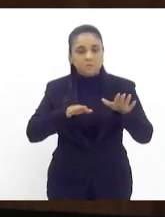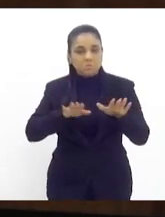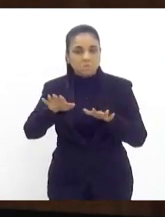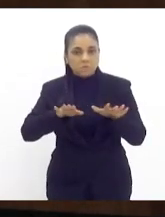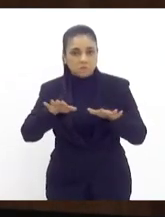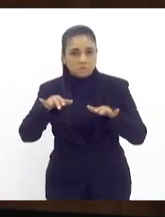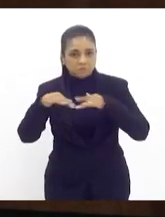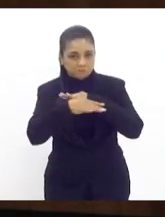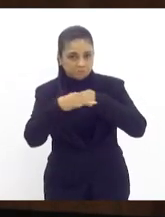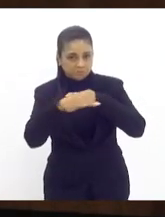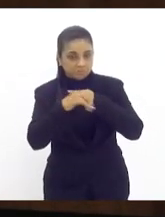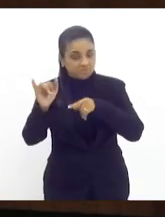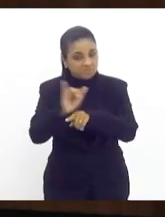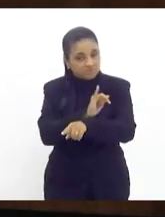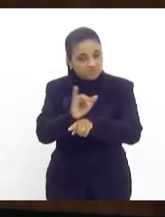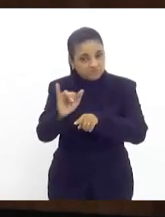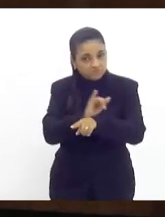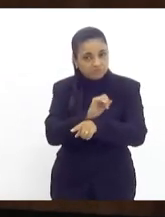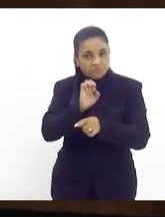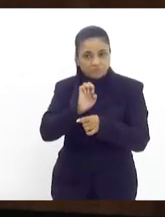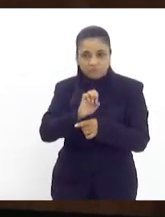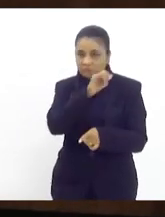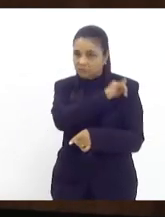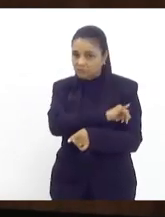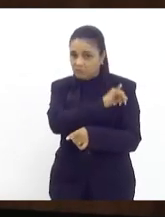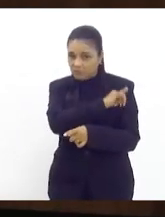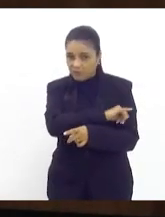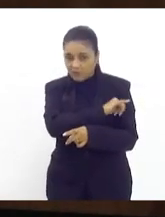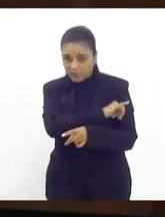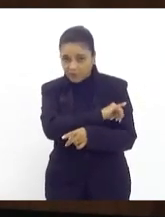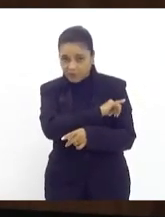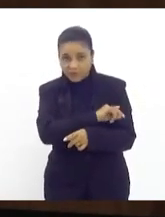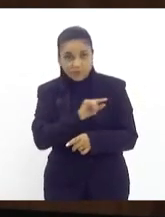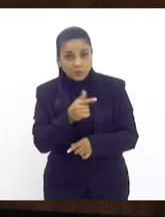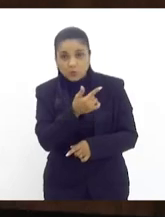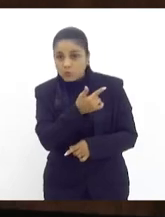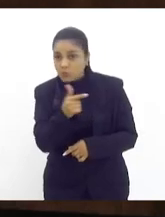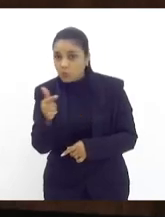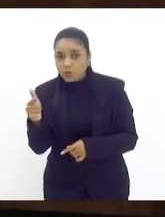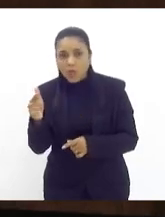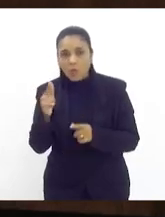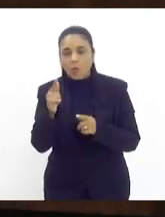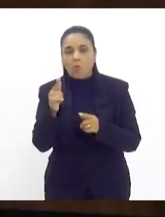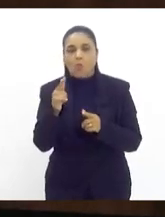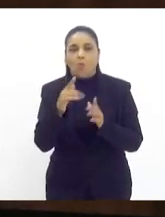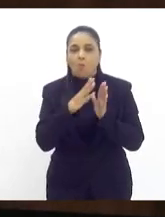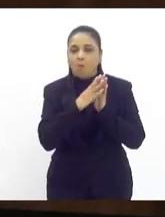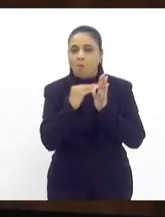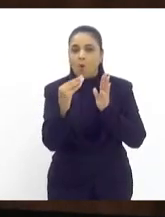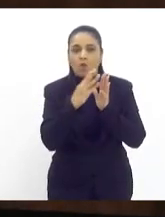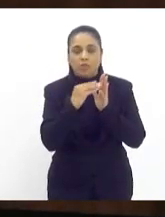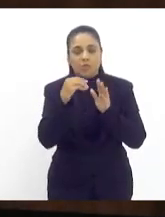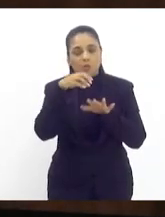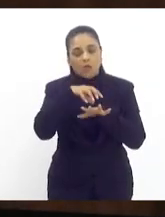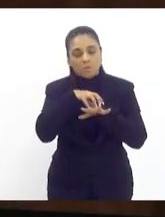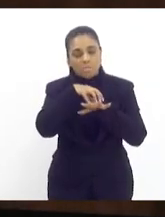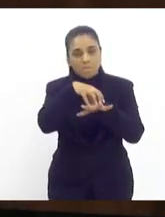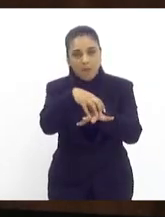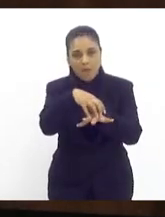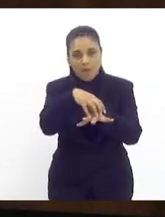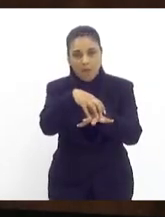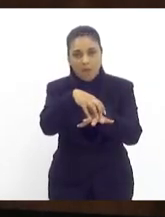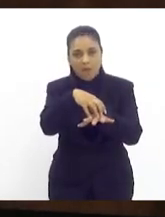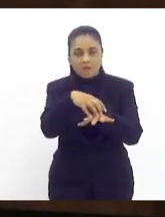e estratégico para o Estado do Rio de Janeiro. Não tem um modal de transporte do Estado do Rio de Janeiro